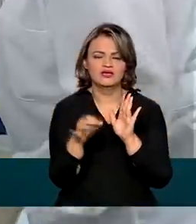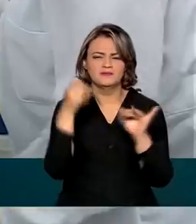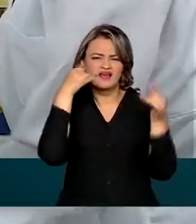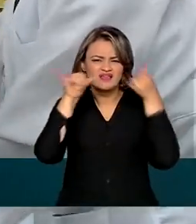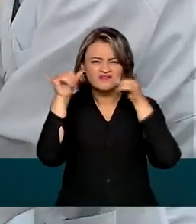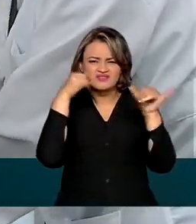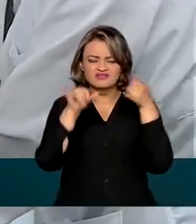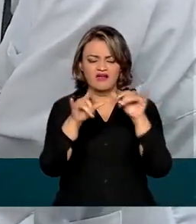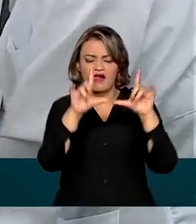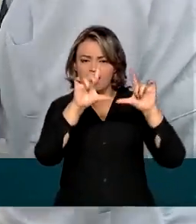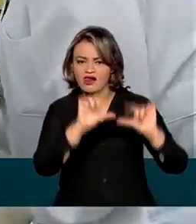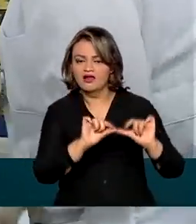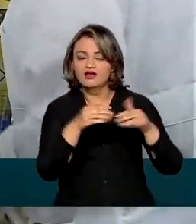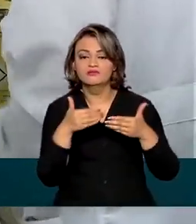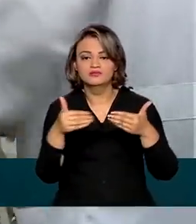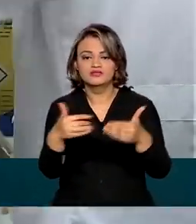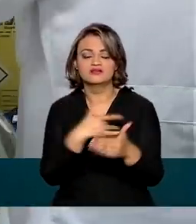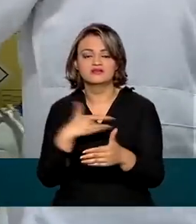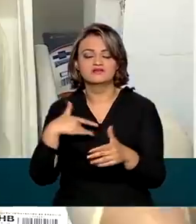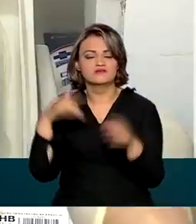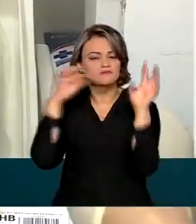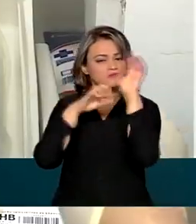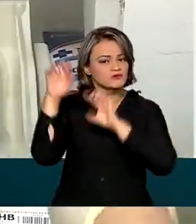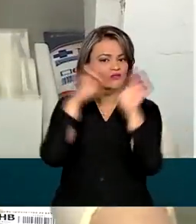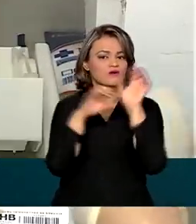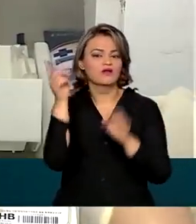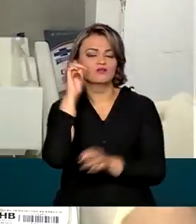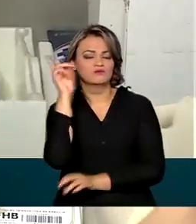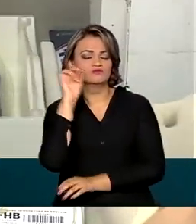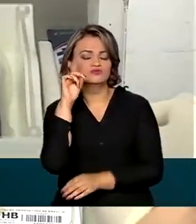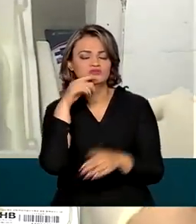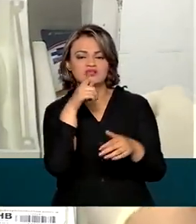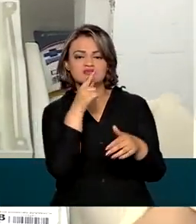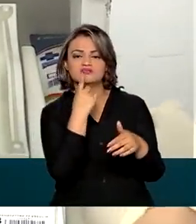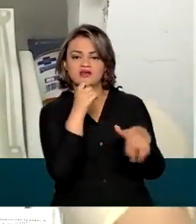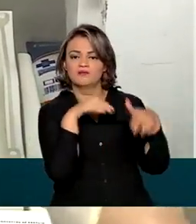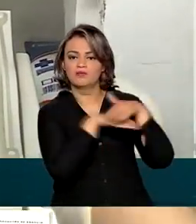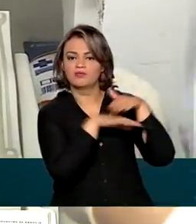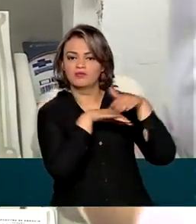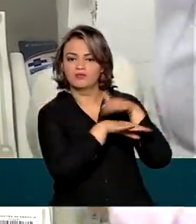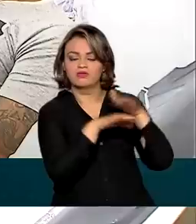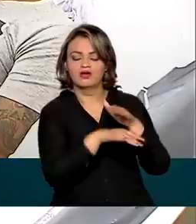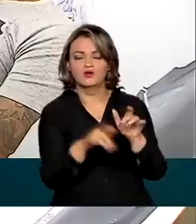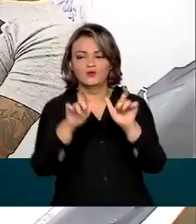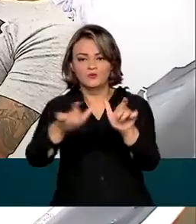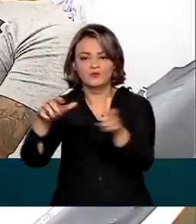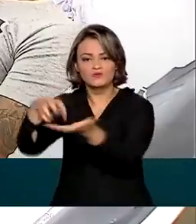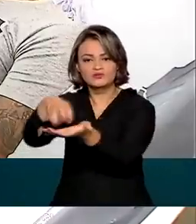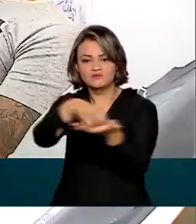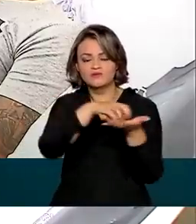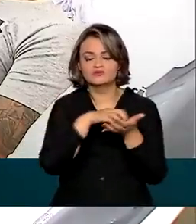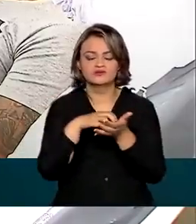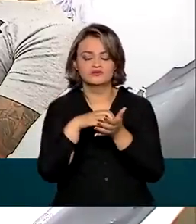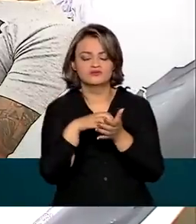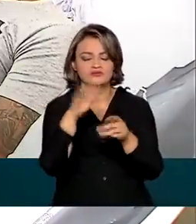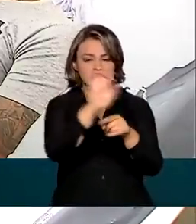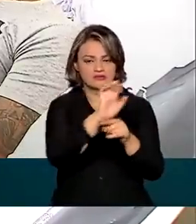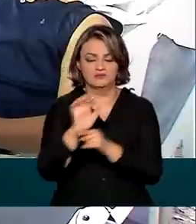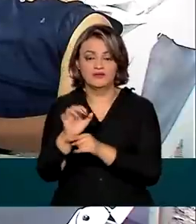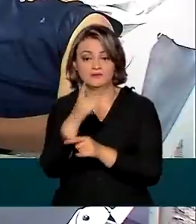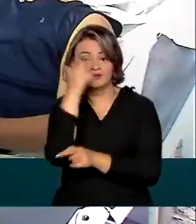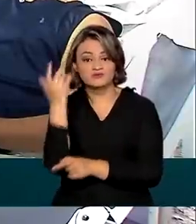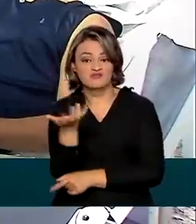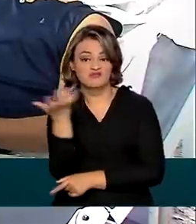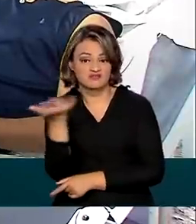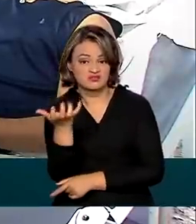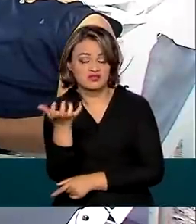para não haver desabastecimento Ministério da Saúde monitora diariamente os estoques de sangue nos hemocentros dos estados e para quem quiser